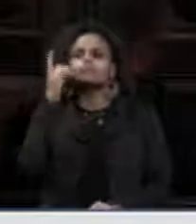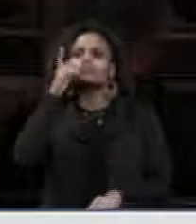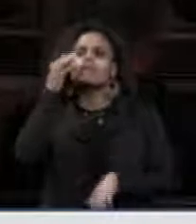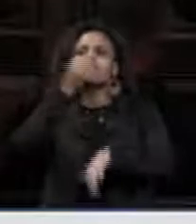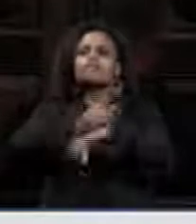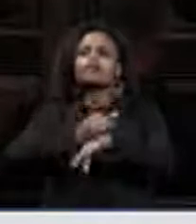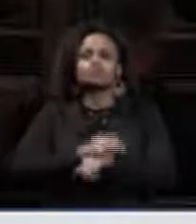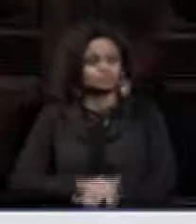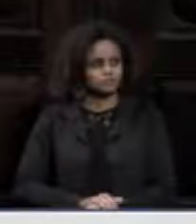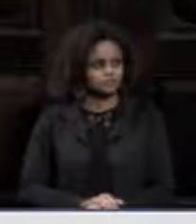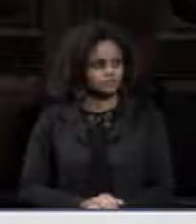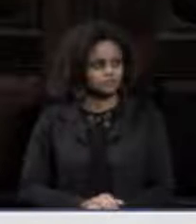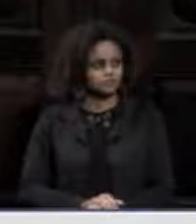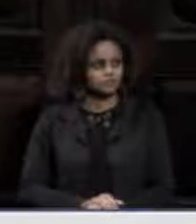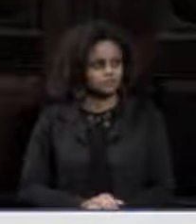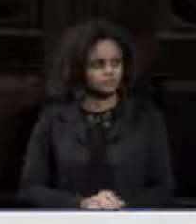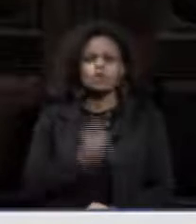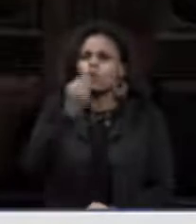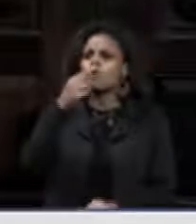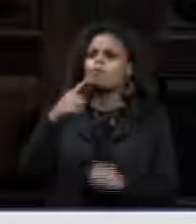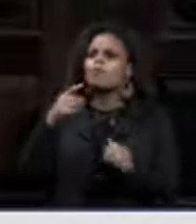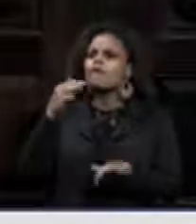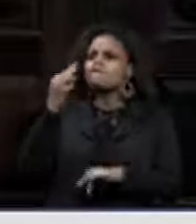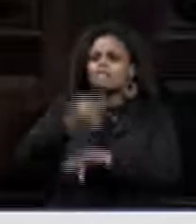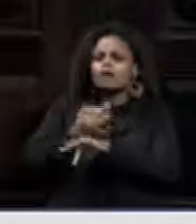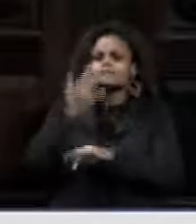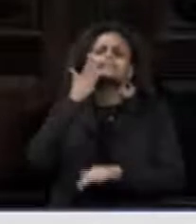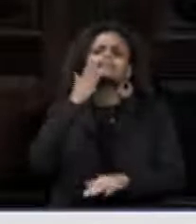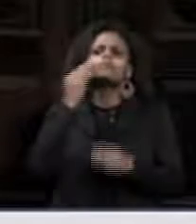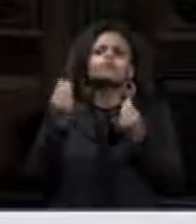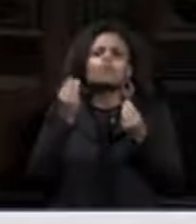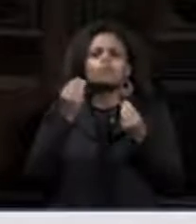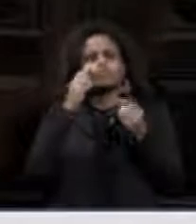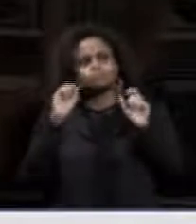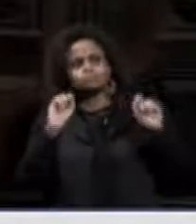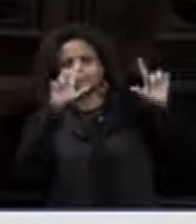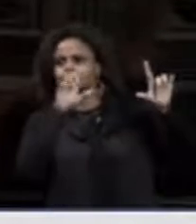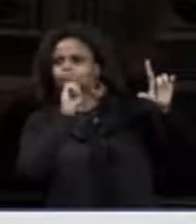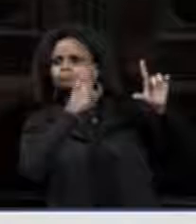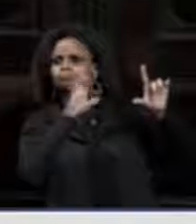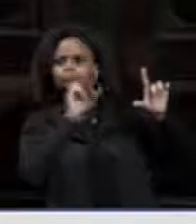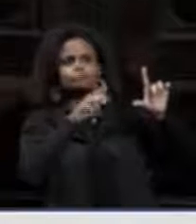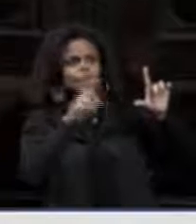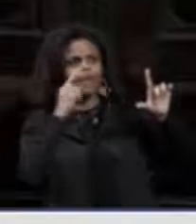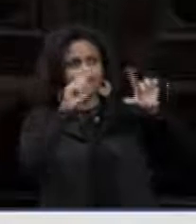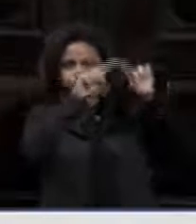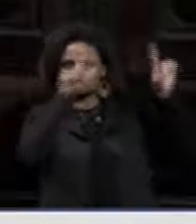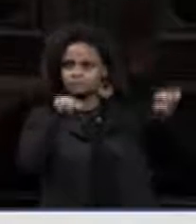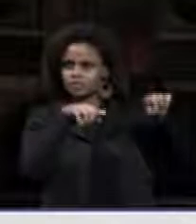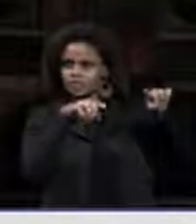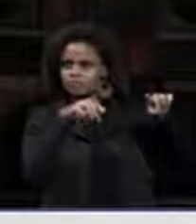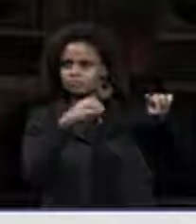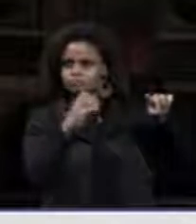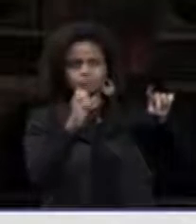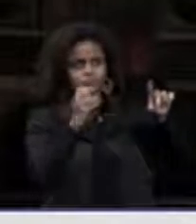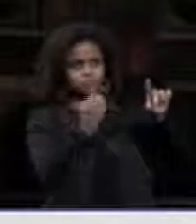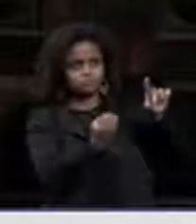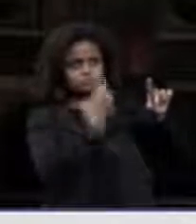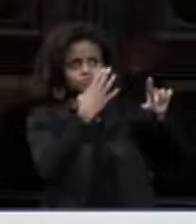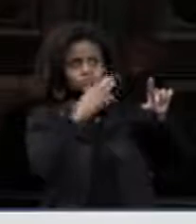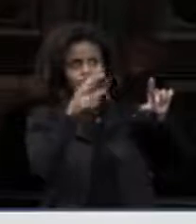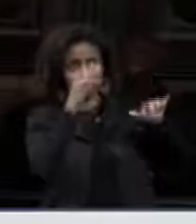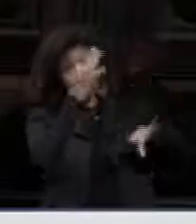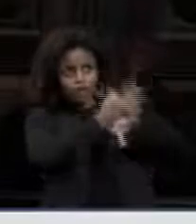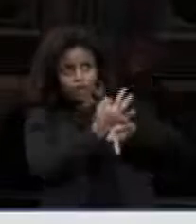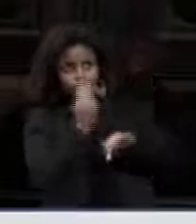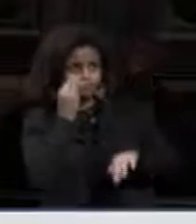sessão. Como é que a falta é computada? A falta a gente vê que é computada exatamente no quadro